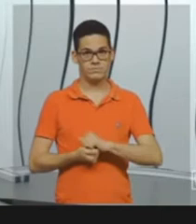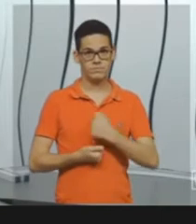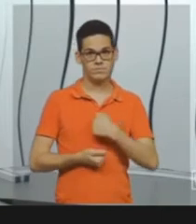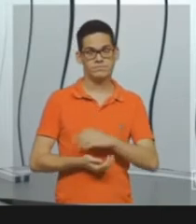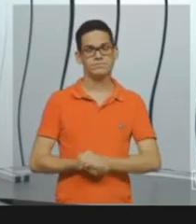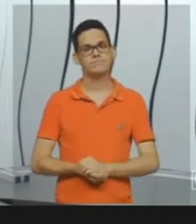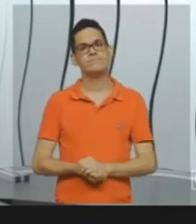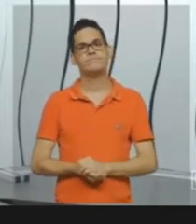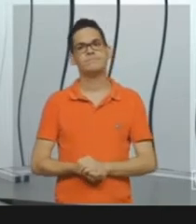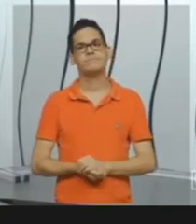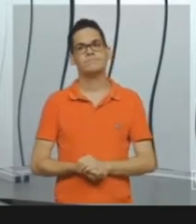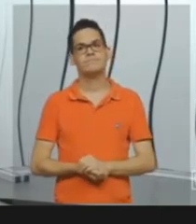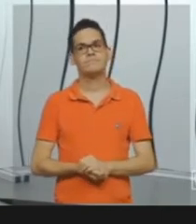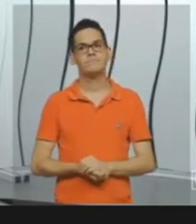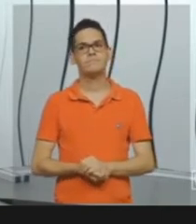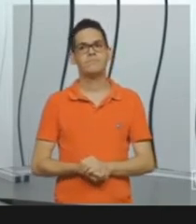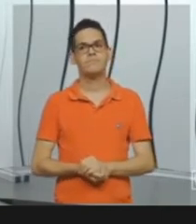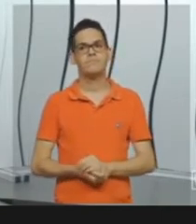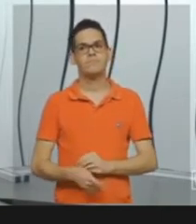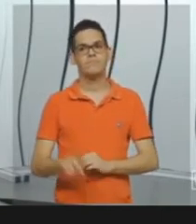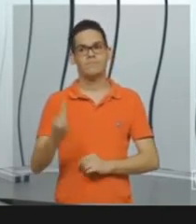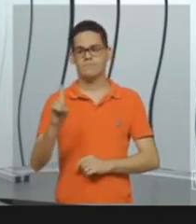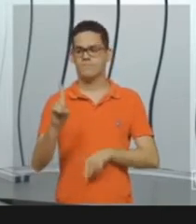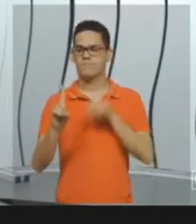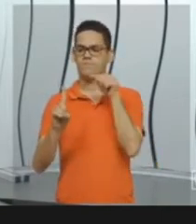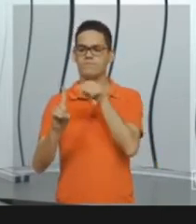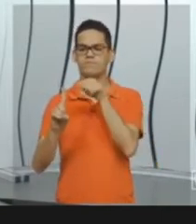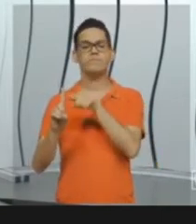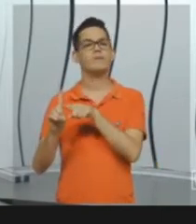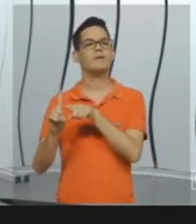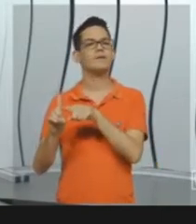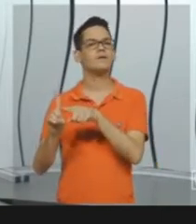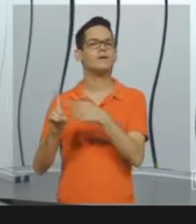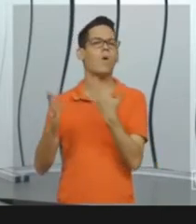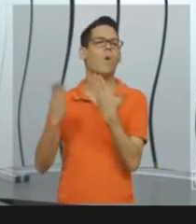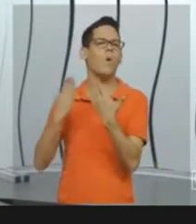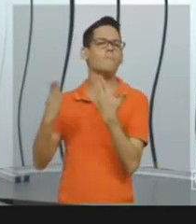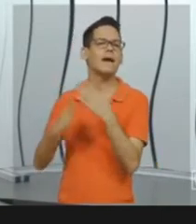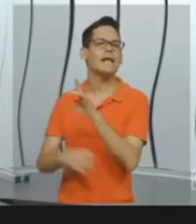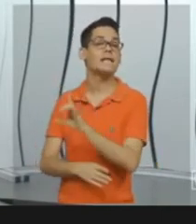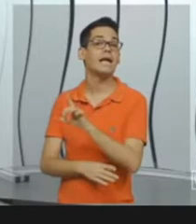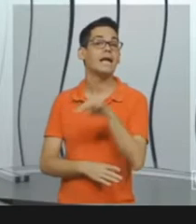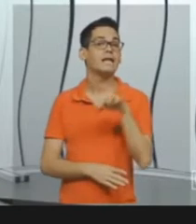aqui que o meu dedo aqui é um pedaço de DNA.